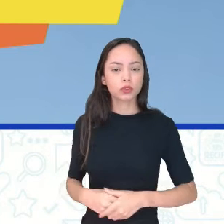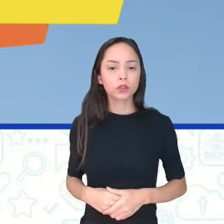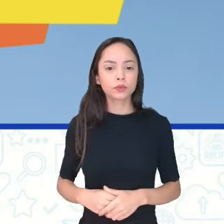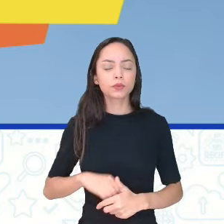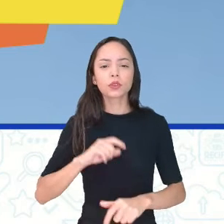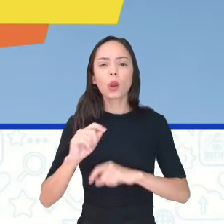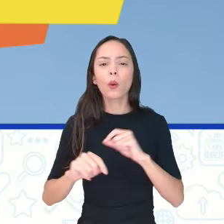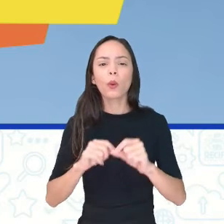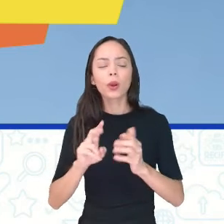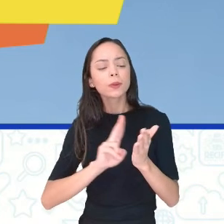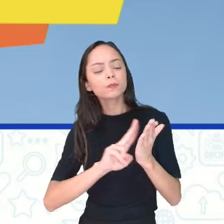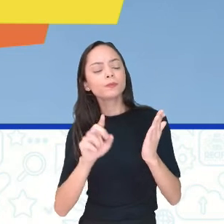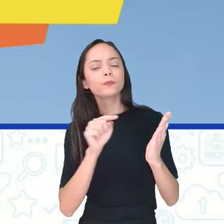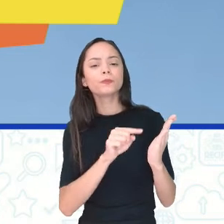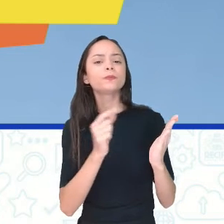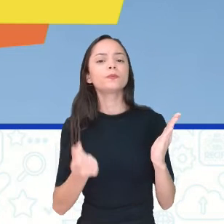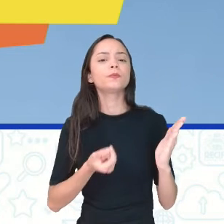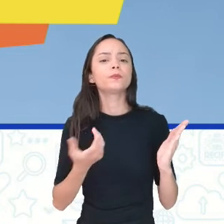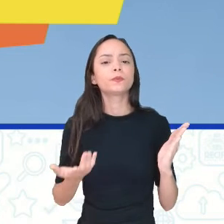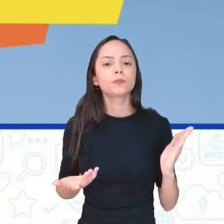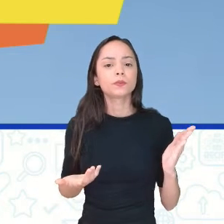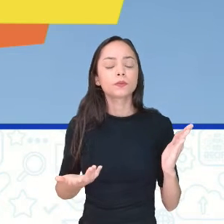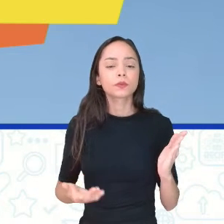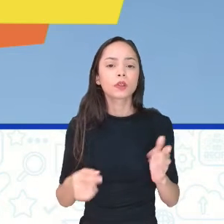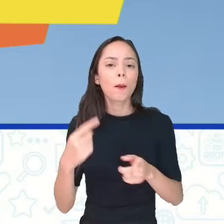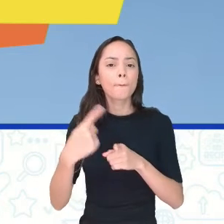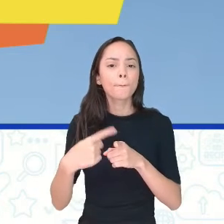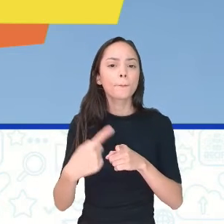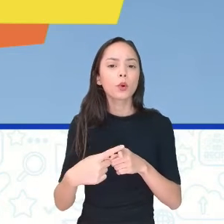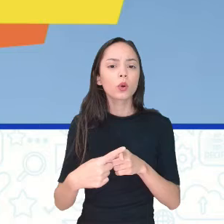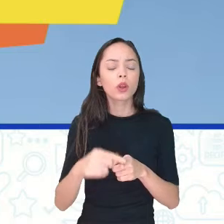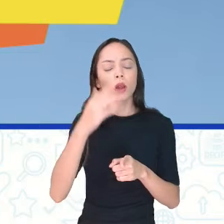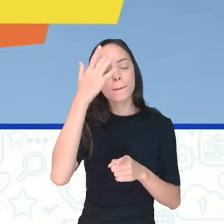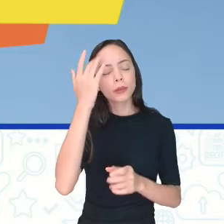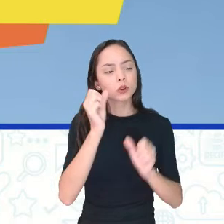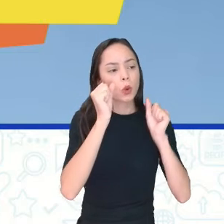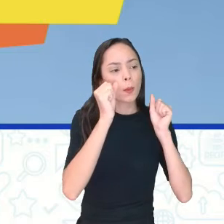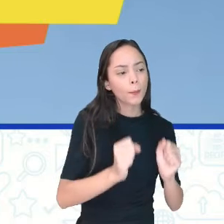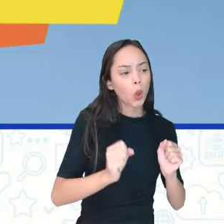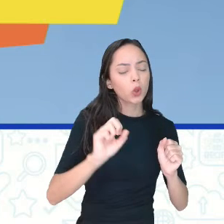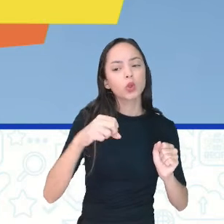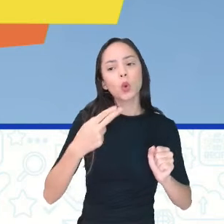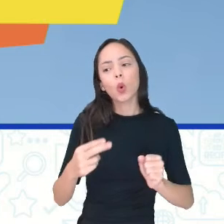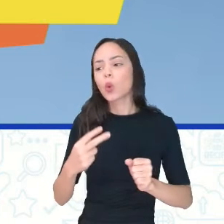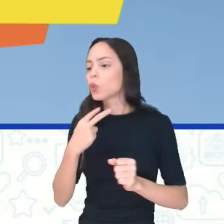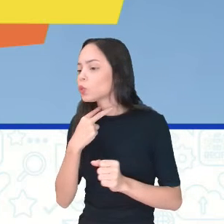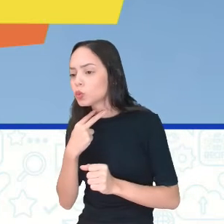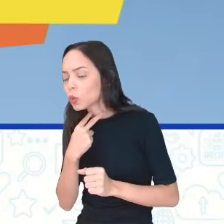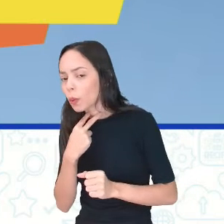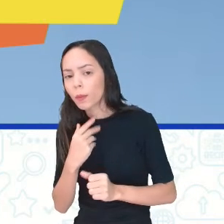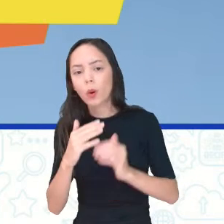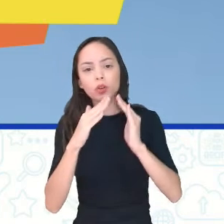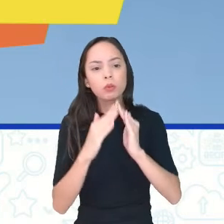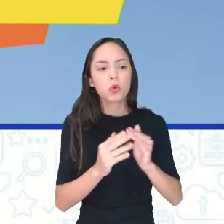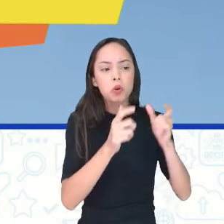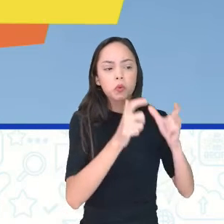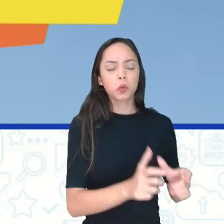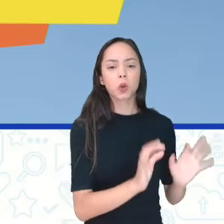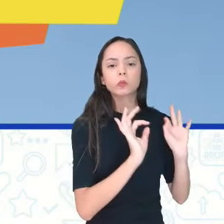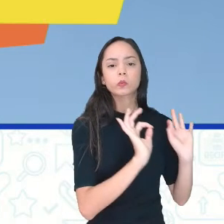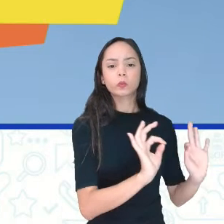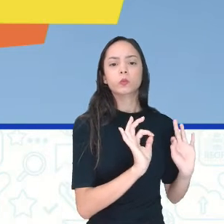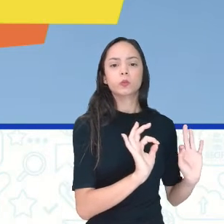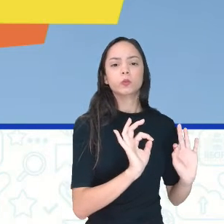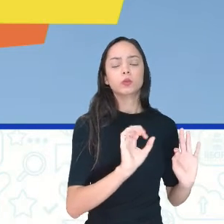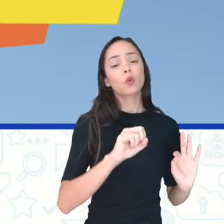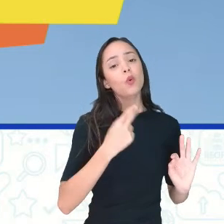isso? Né? O que é que faz uma pessoa poder ou não poder morar na Avenida Boa Viagem, ou uma pessoa ter